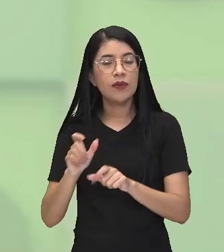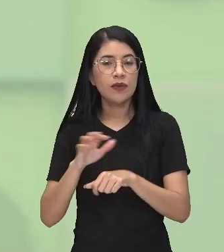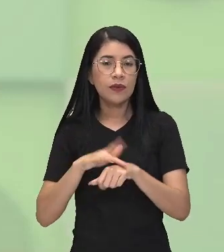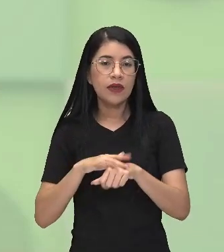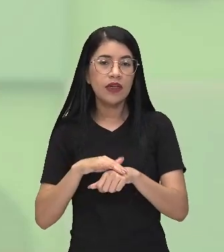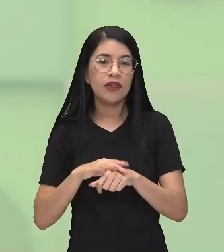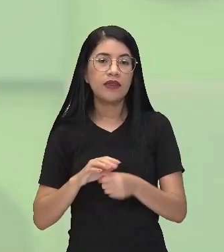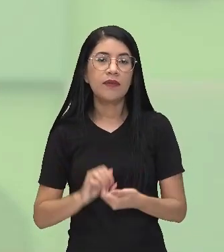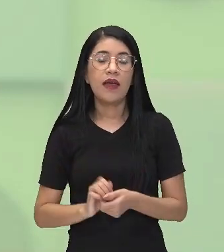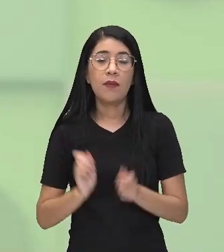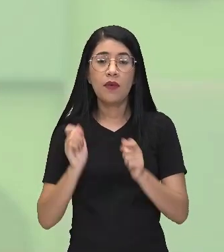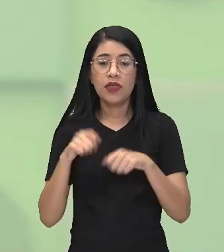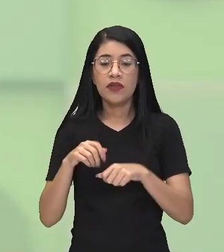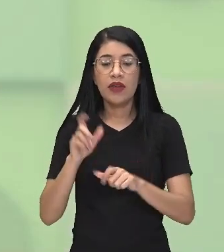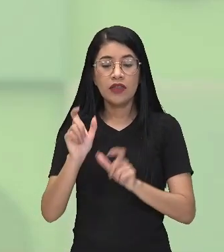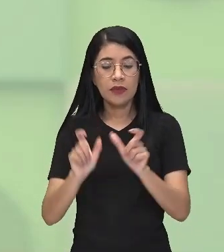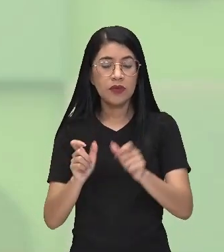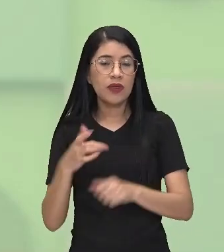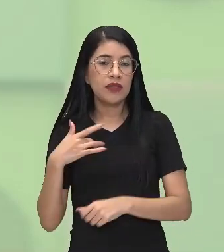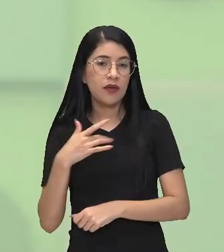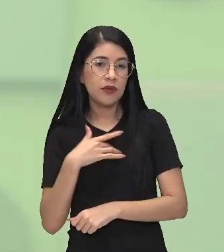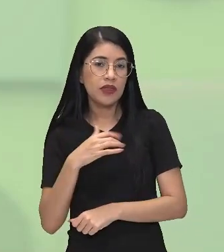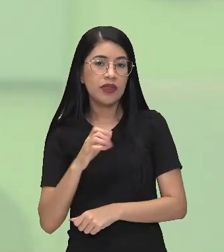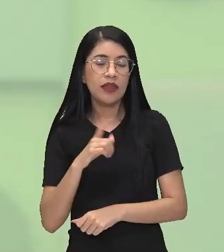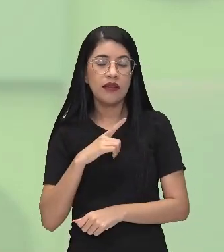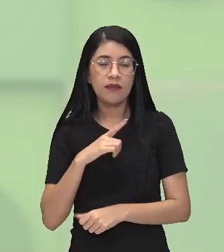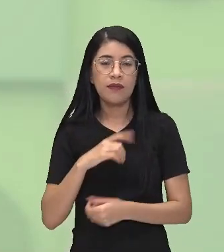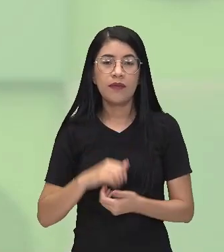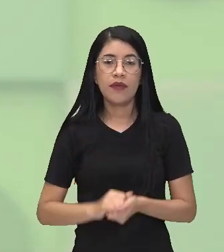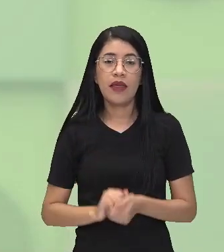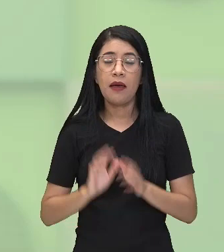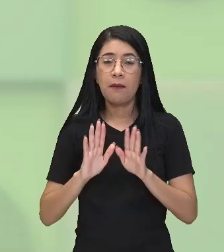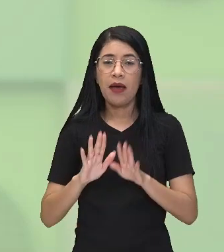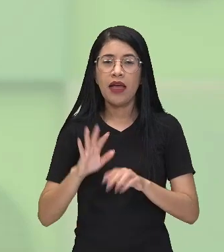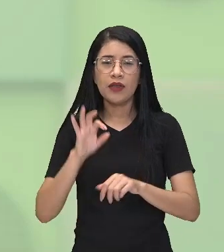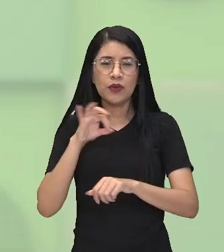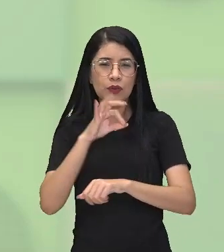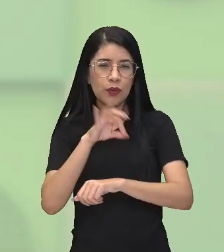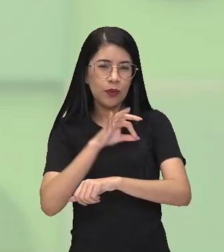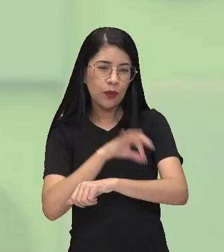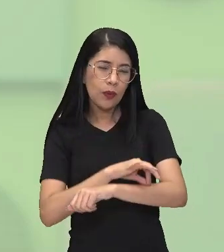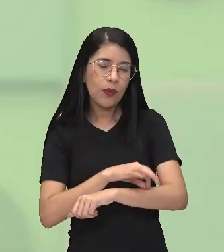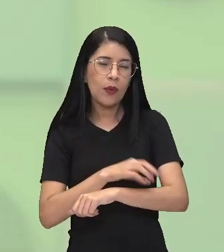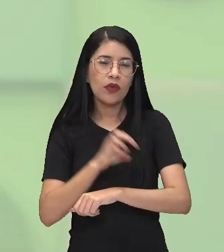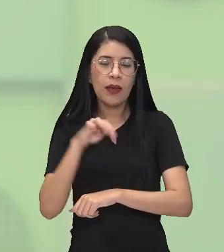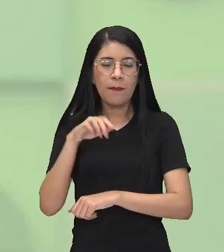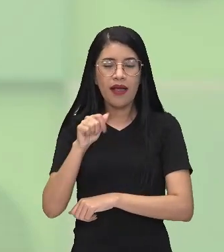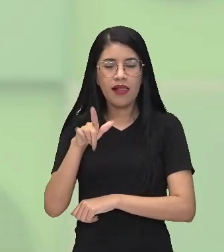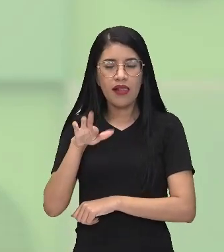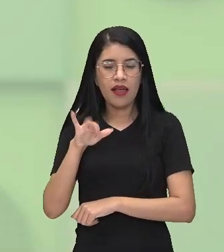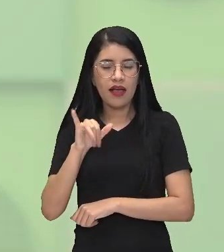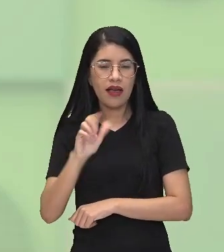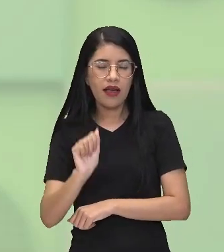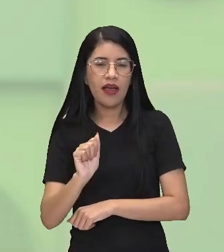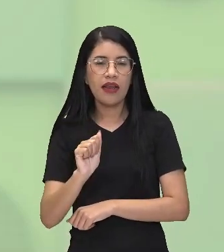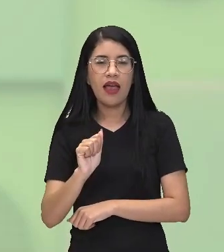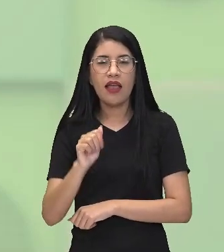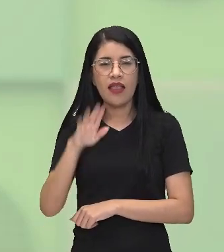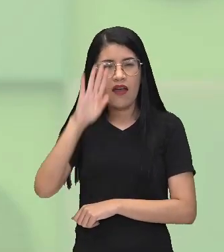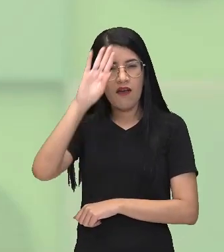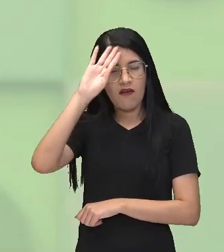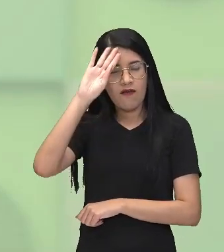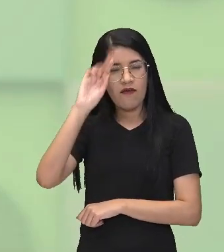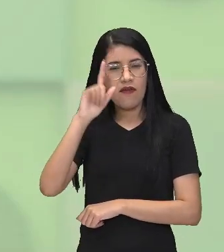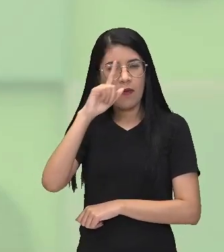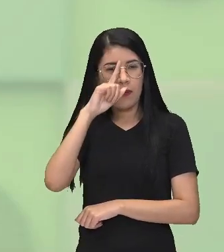mas, naturalmente, esses insetos que eu falei, né, da malária, febre amarela, doença de Chagas,